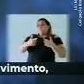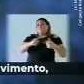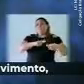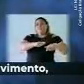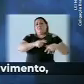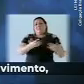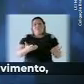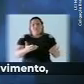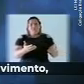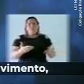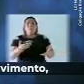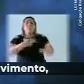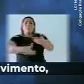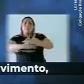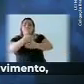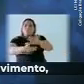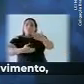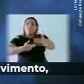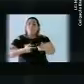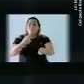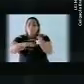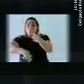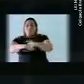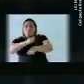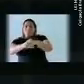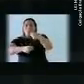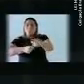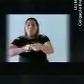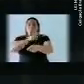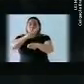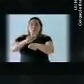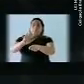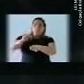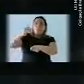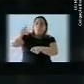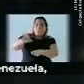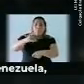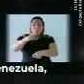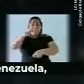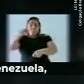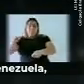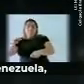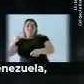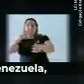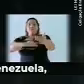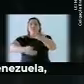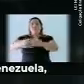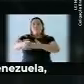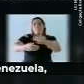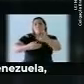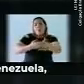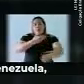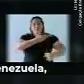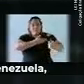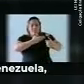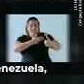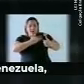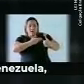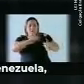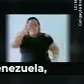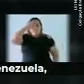No comércio exterior, vital para o nosso desenvolvimento, o PT negociou com os amigos, líderes de ideologias fracassadas,